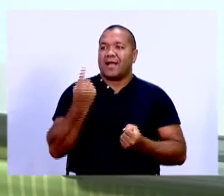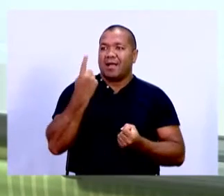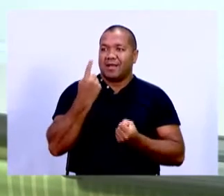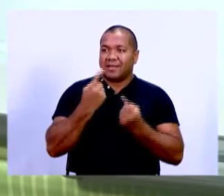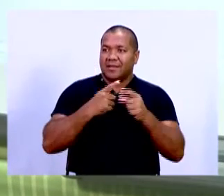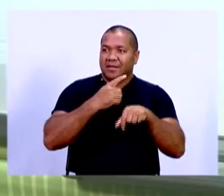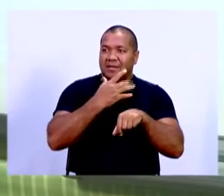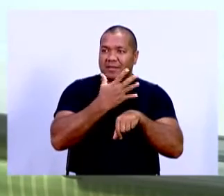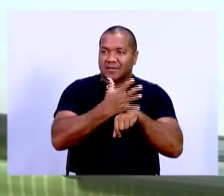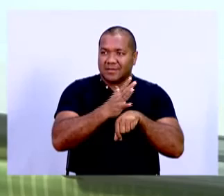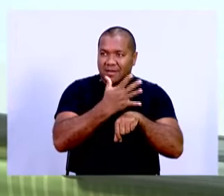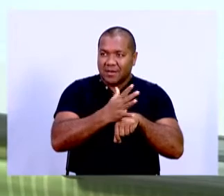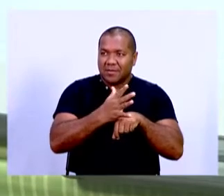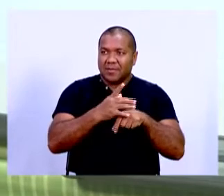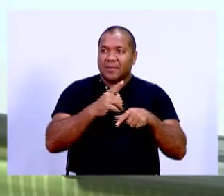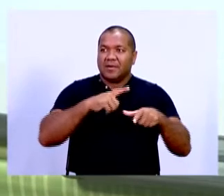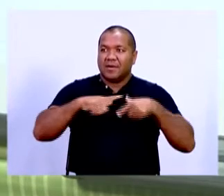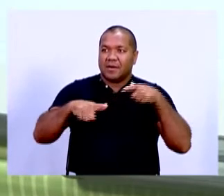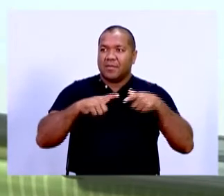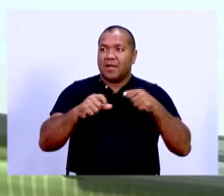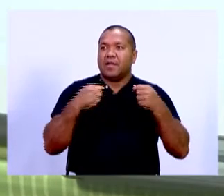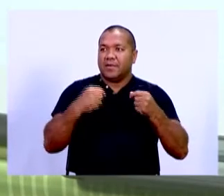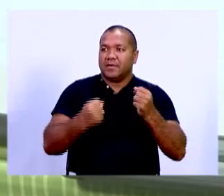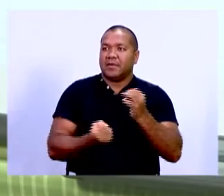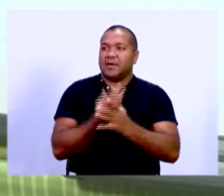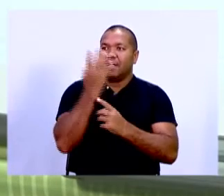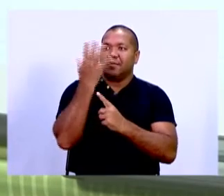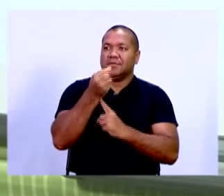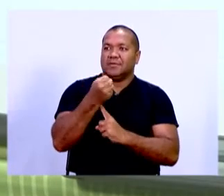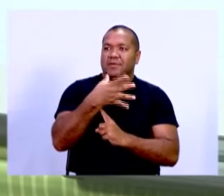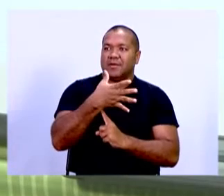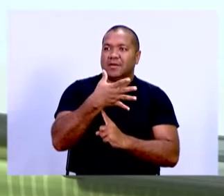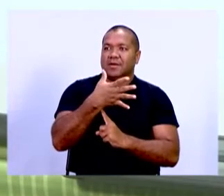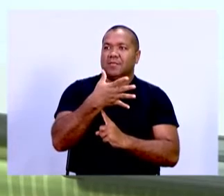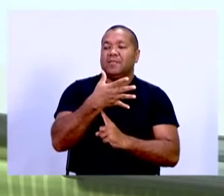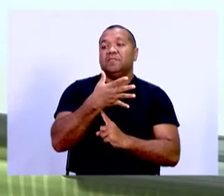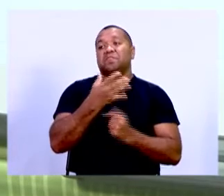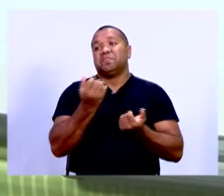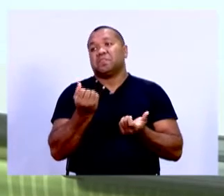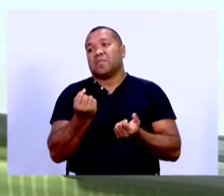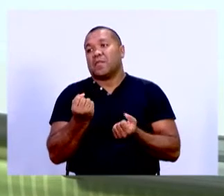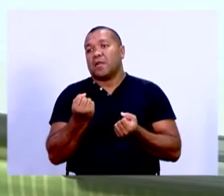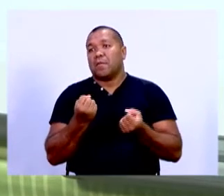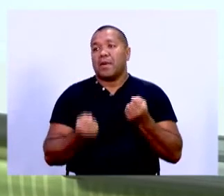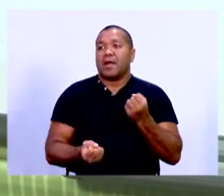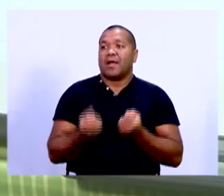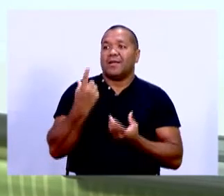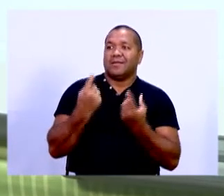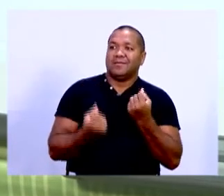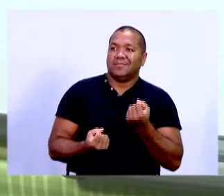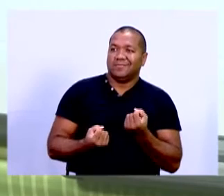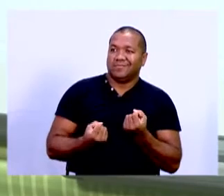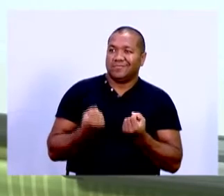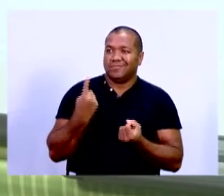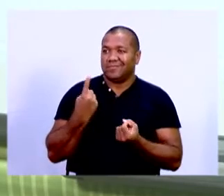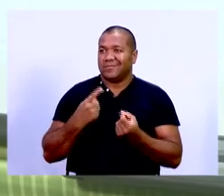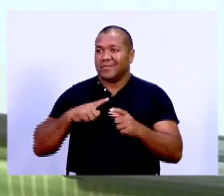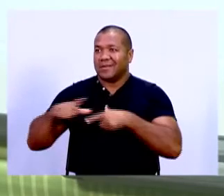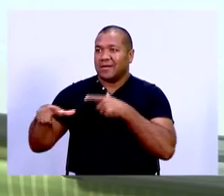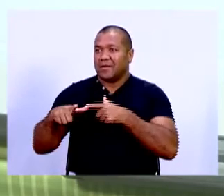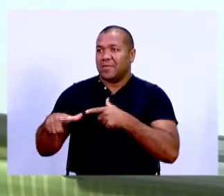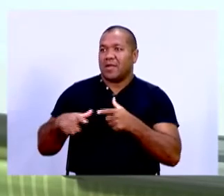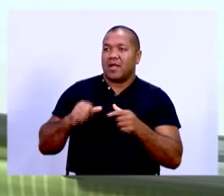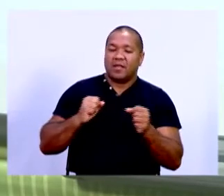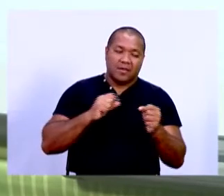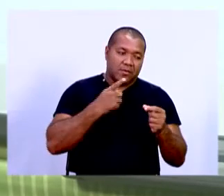preciso criar um diagrama. Para cada atividade que o meu sistema vai desenvolver, para cada operação que o meu